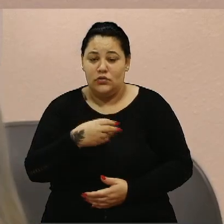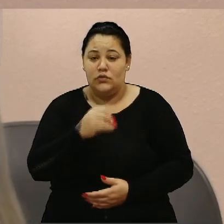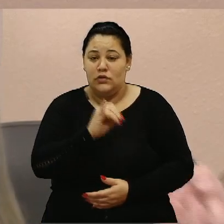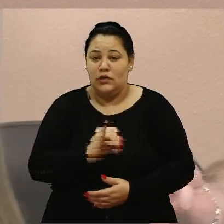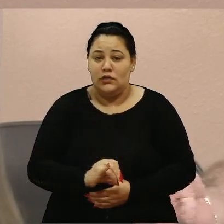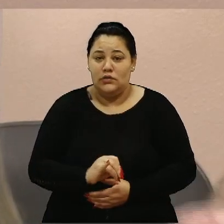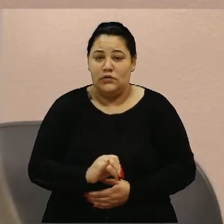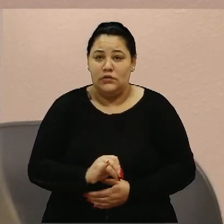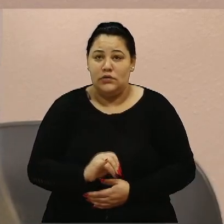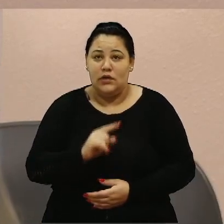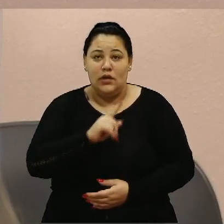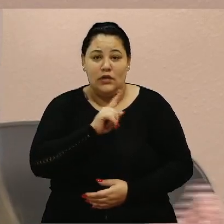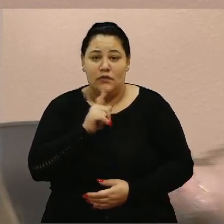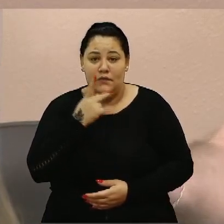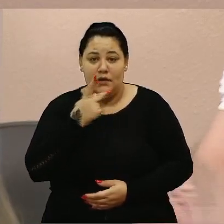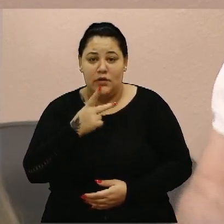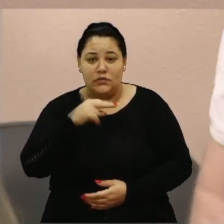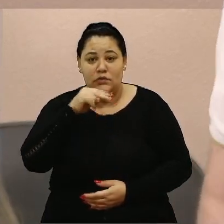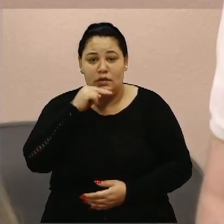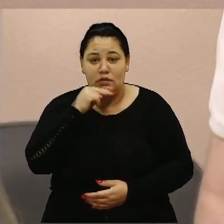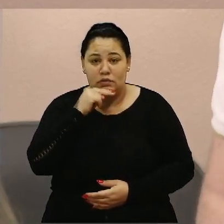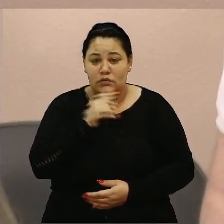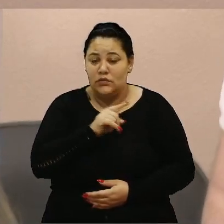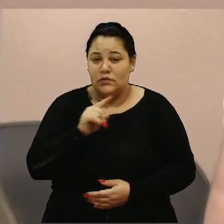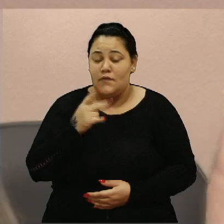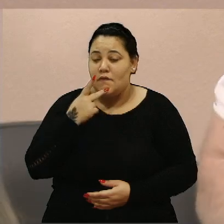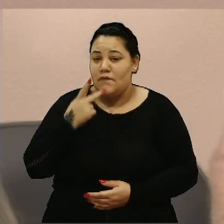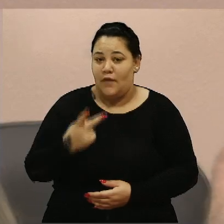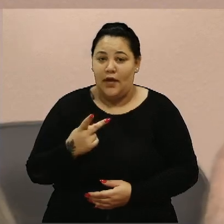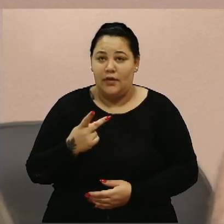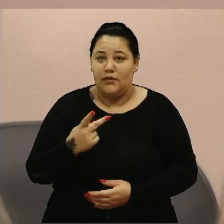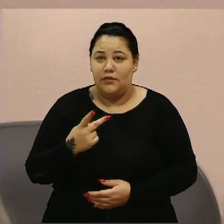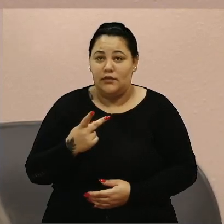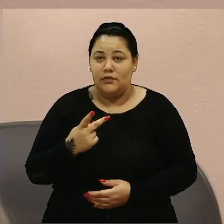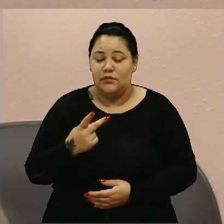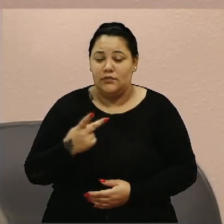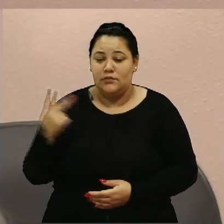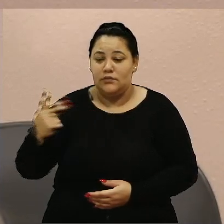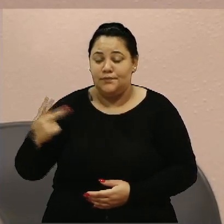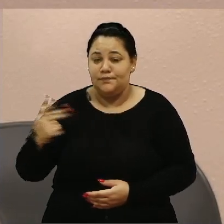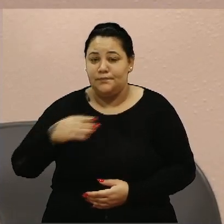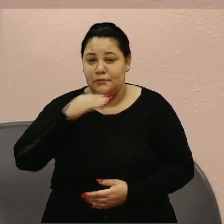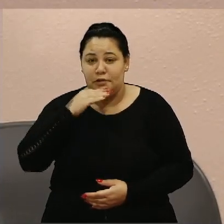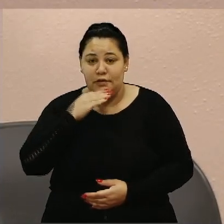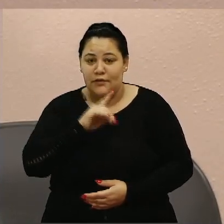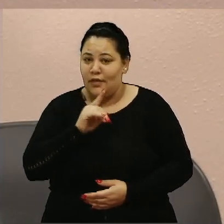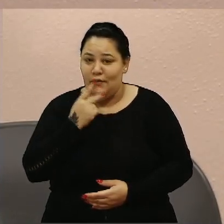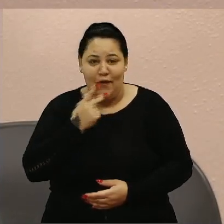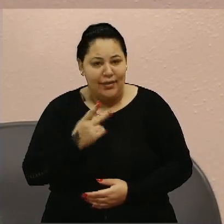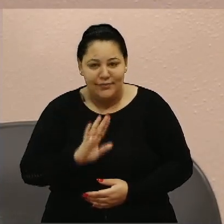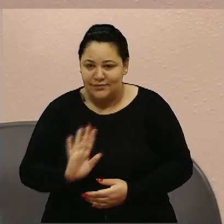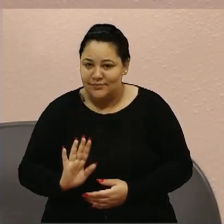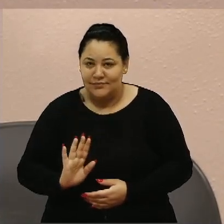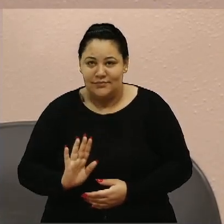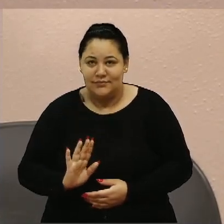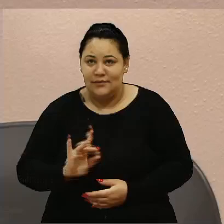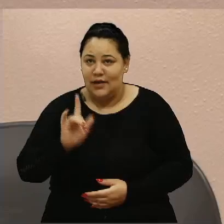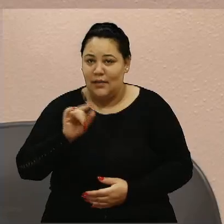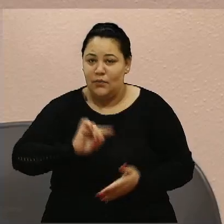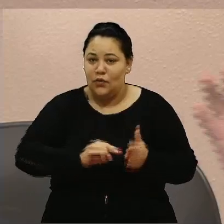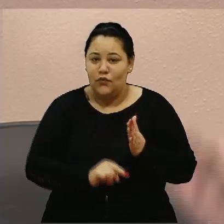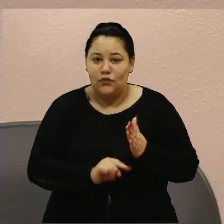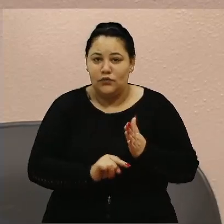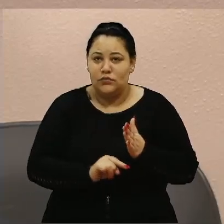Ela não fala dos netos, ela não fala dos bisnetos. Ela não fala. Então, é complexo,